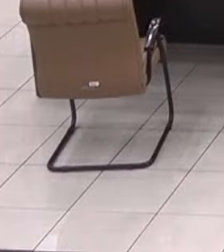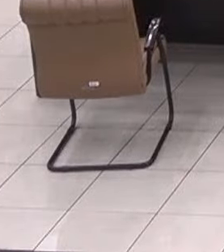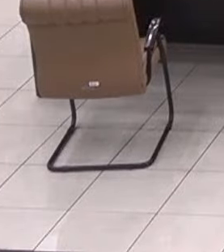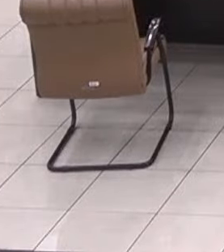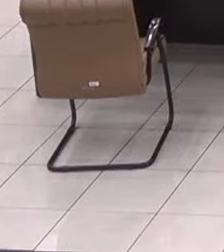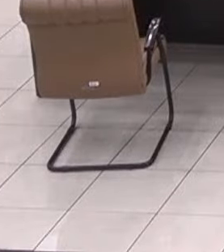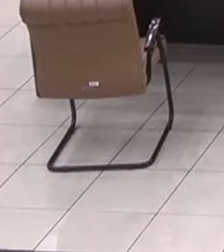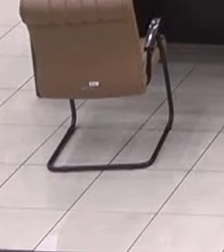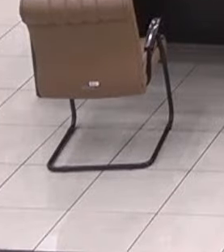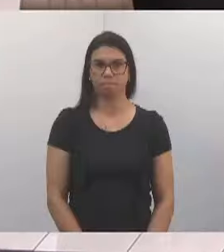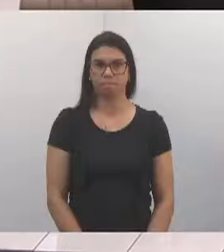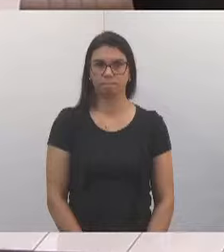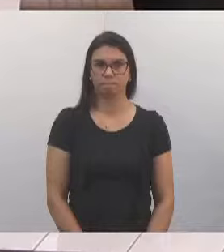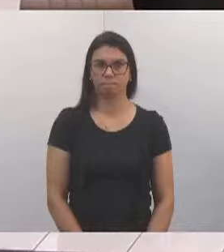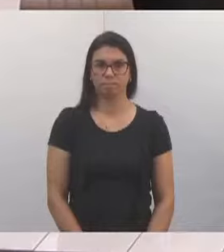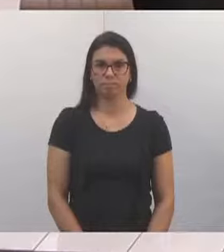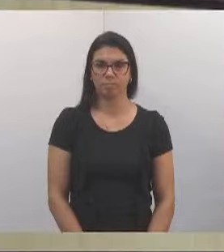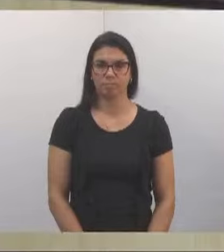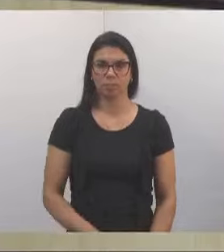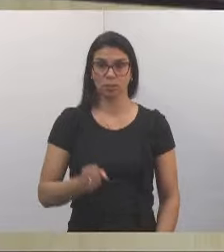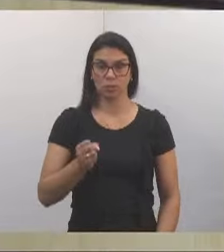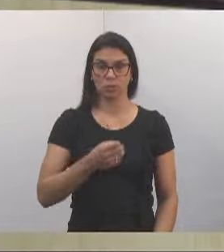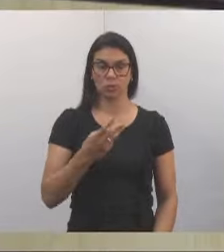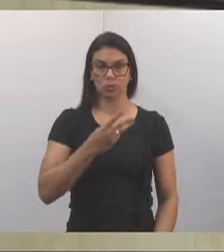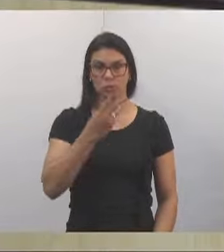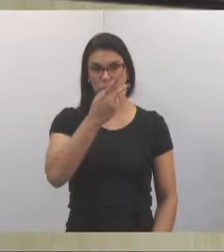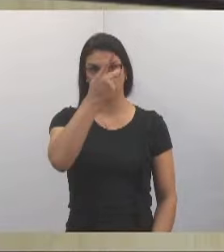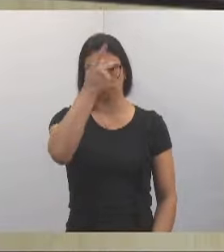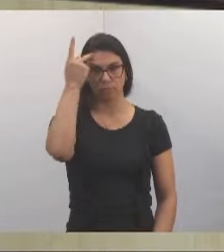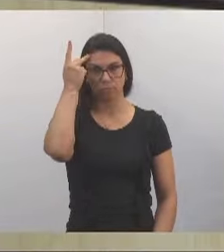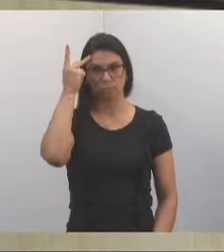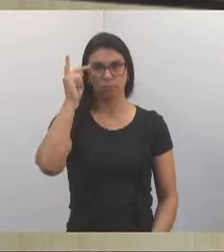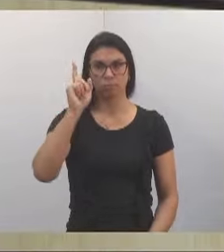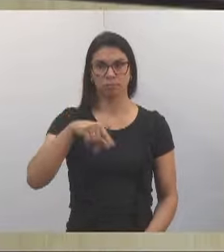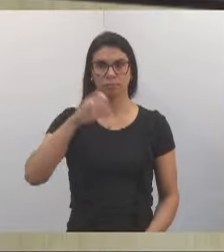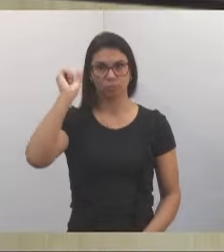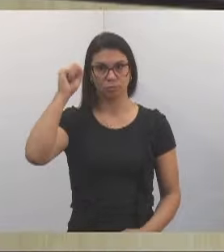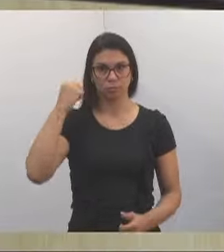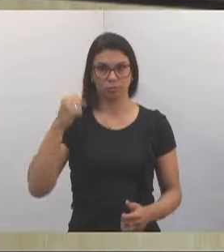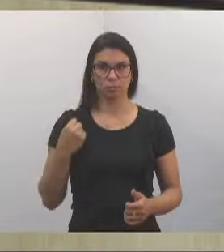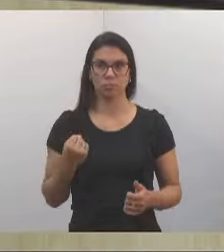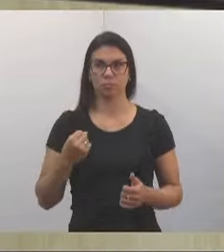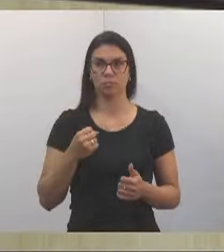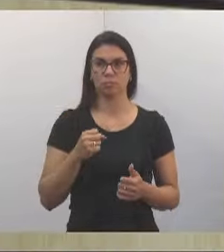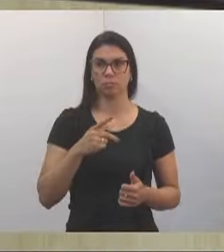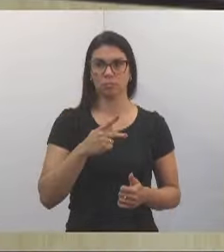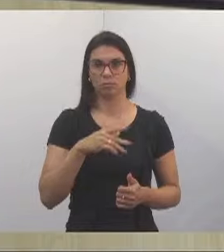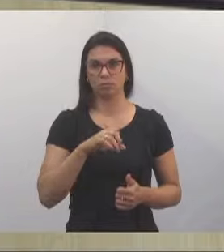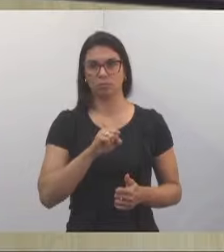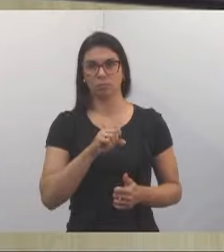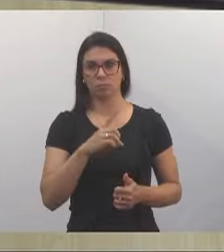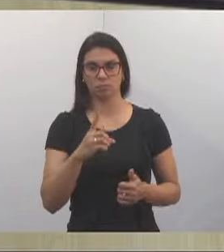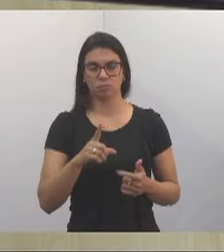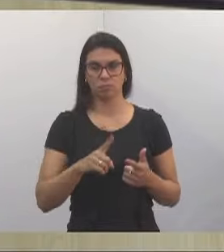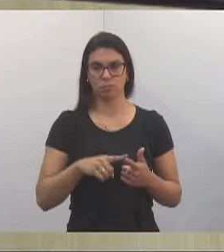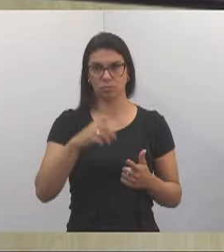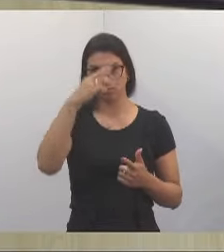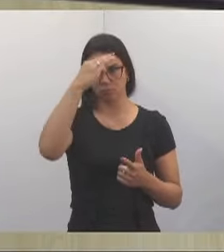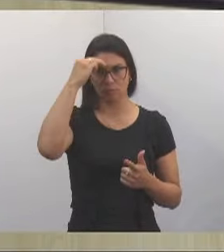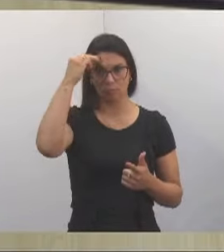Informo que os 3 integrantes da Comissão Parlamentar de Inquérito serão Sônia Patas da Amizade, do PSD, Maria